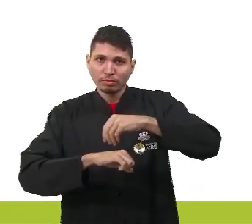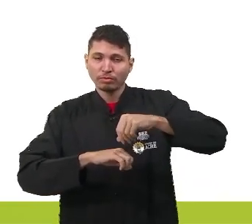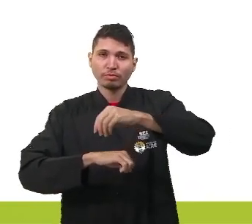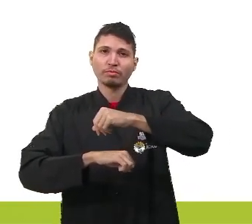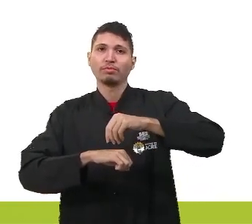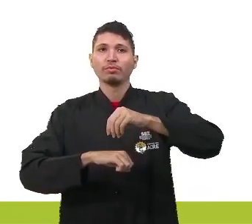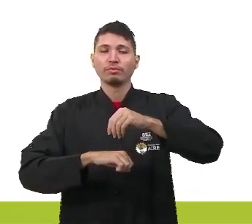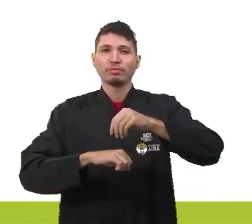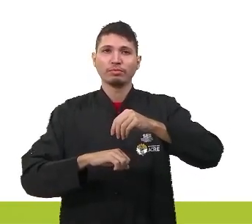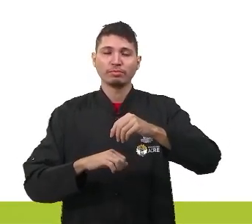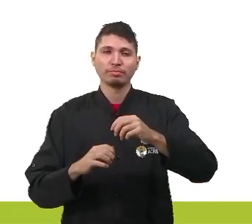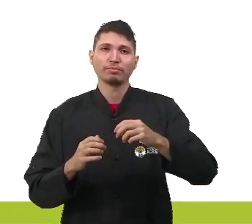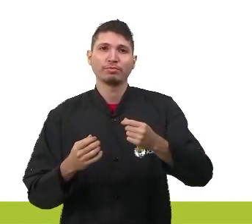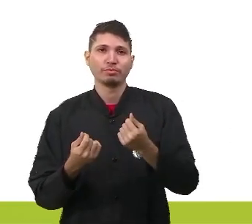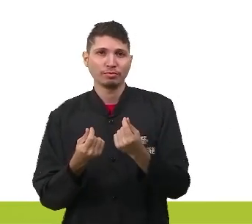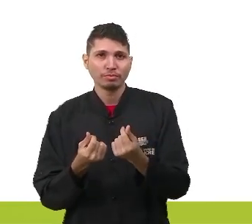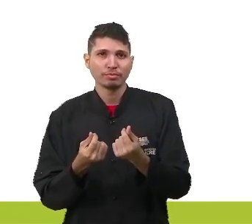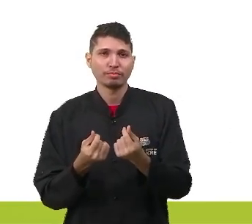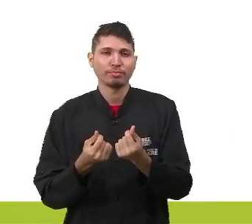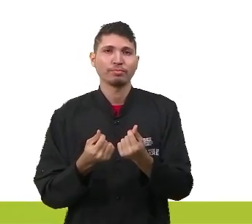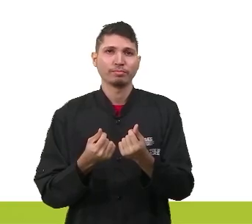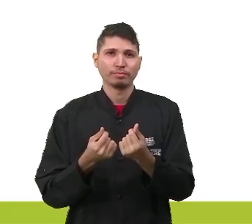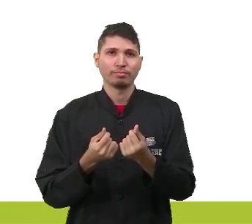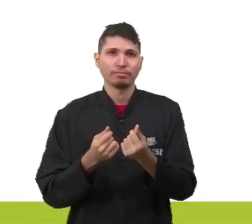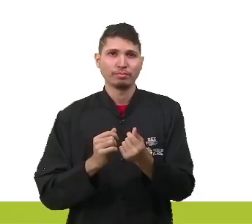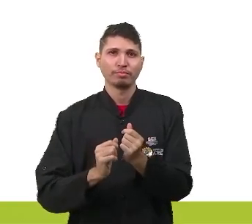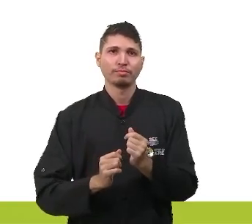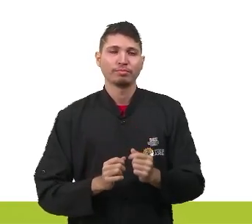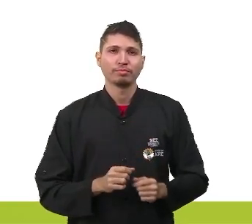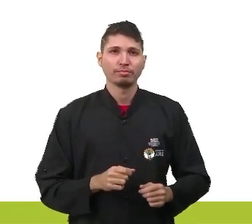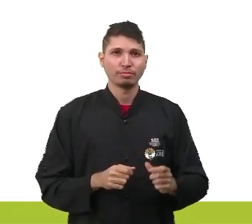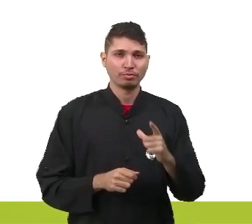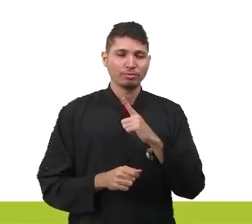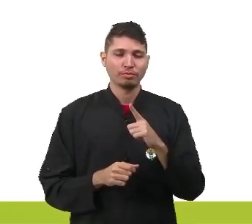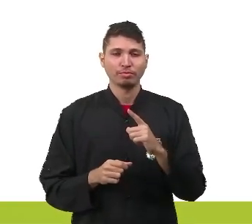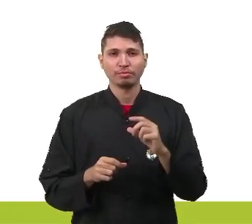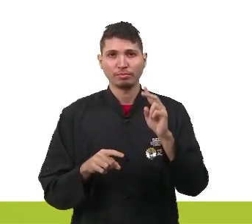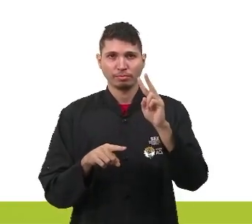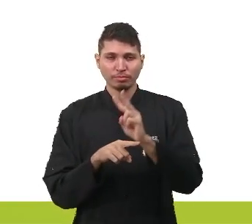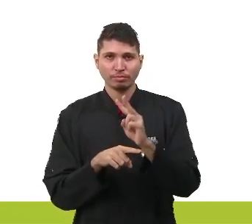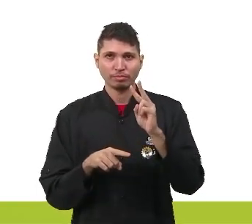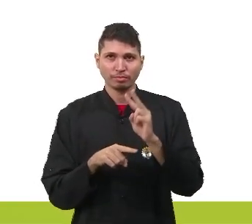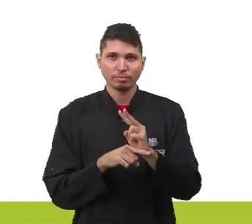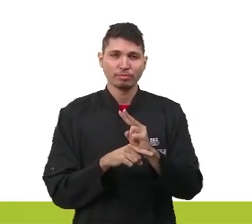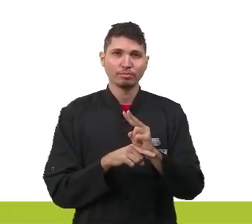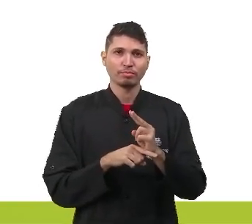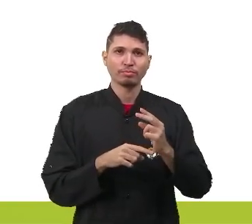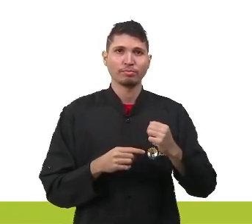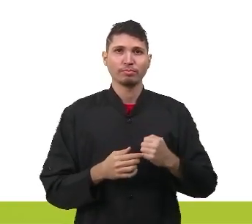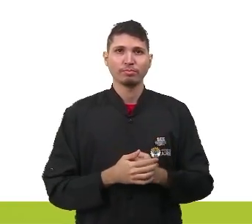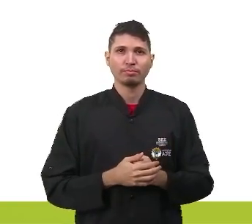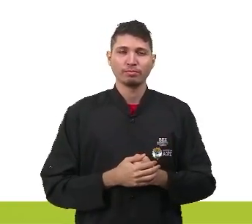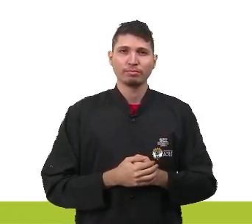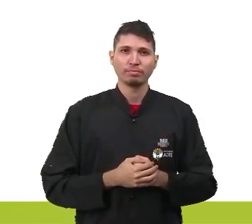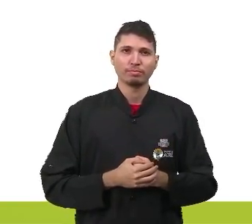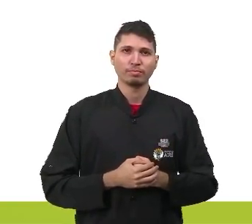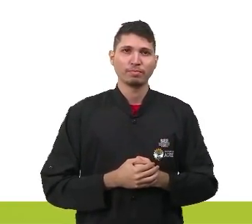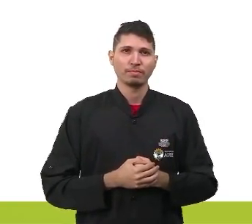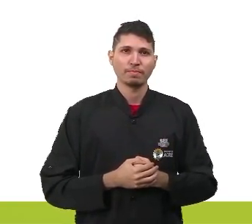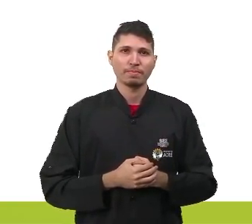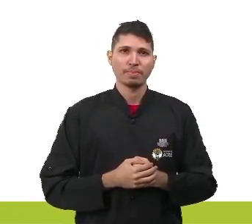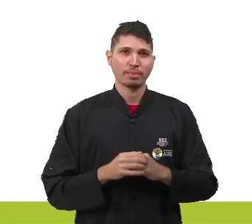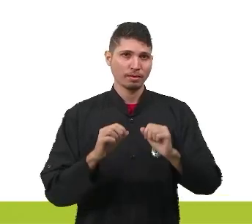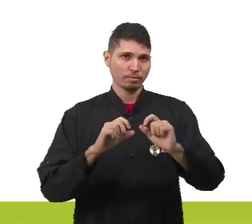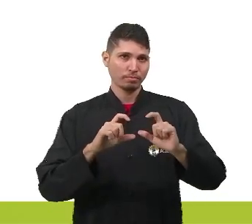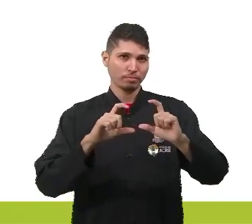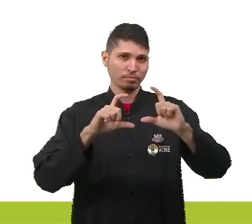você tinha esse Estado forte, que tinha um nacionalismo econômico, protecionismo, que eu já falei para vocês, a proteção da economia. Sendo assim, tinha o aumento